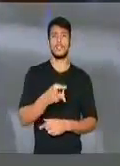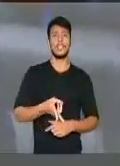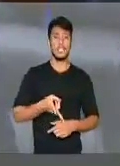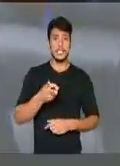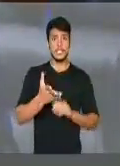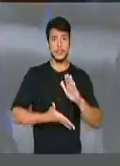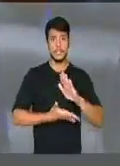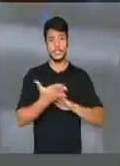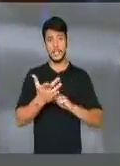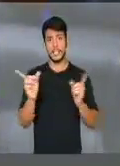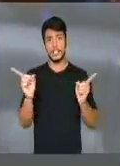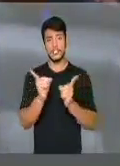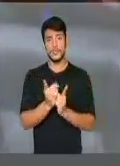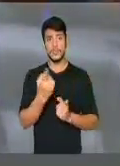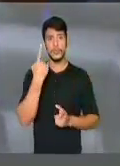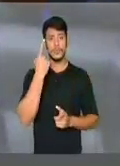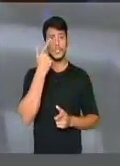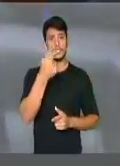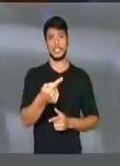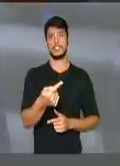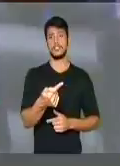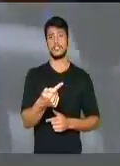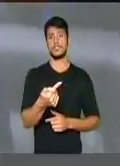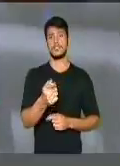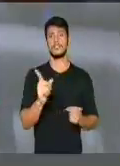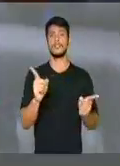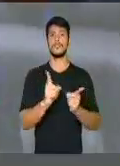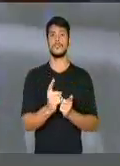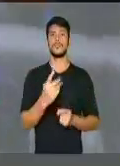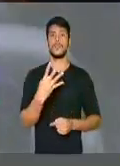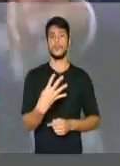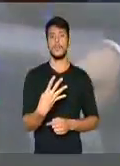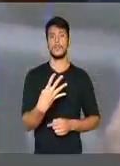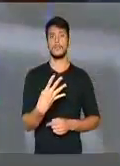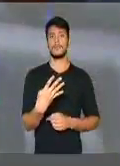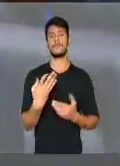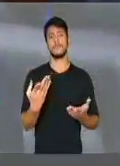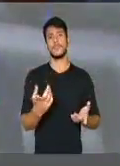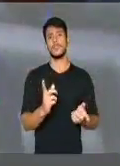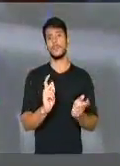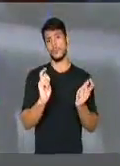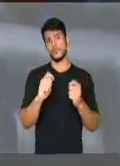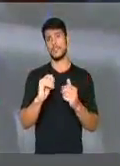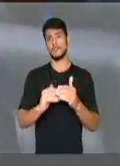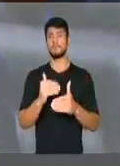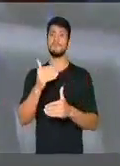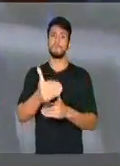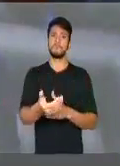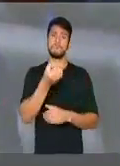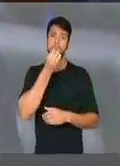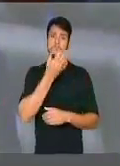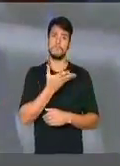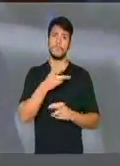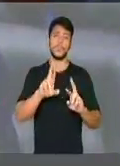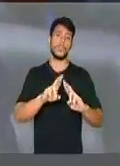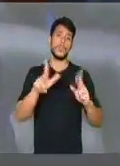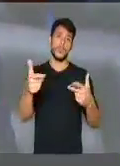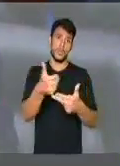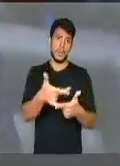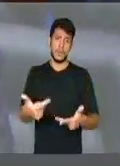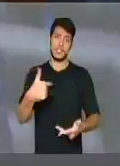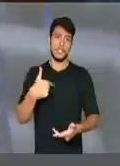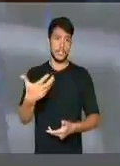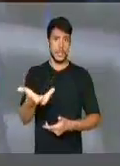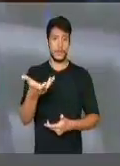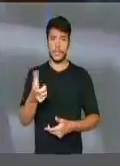7 dias. Nós reduzimos para 4 dias. Então, senhor presidente, é um avanço. Volto a dizer, não é o que eu queria. O